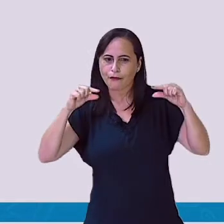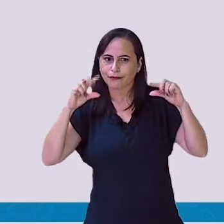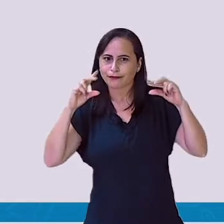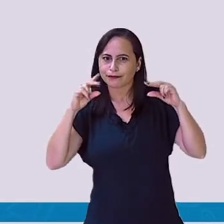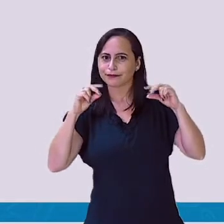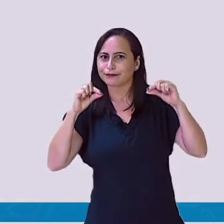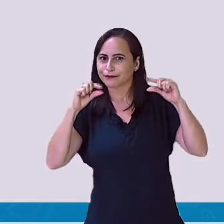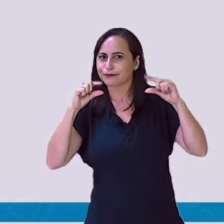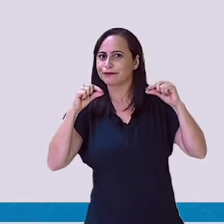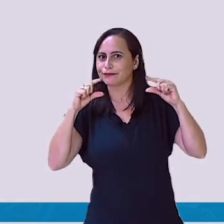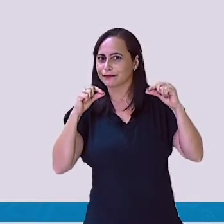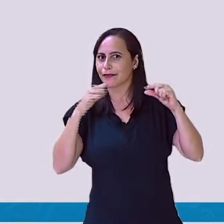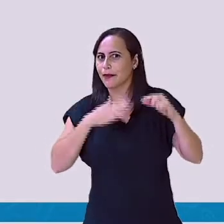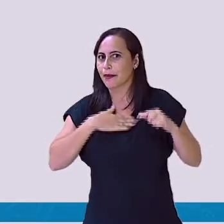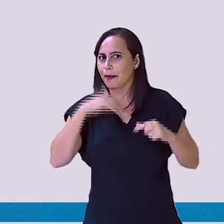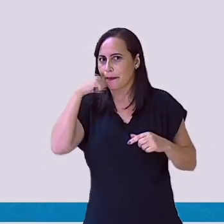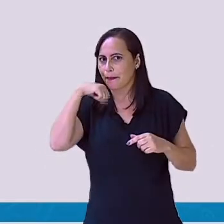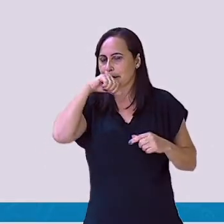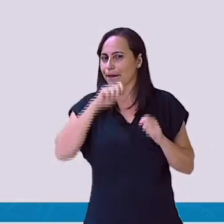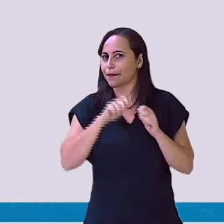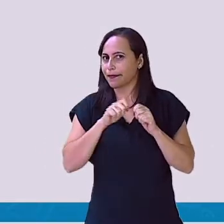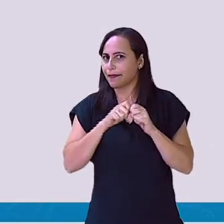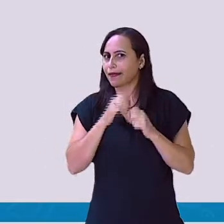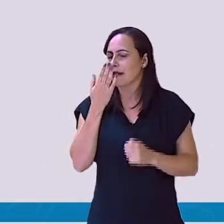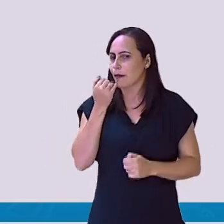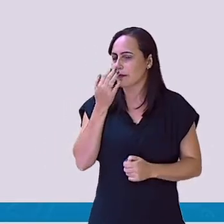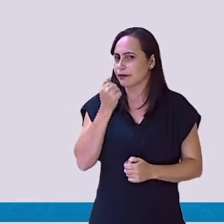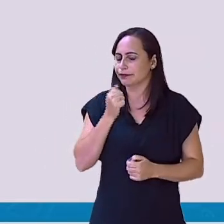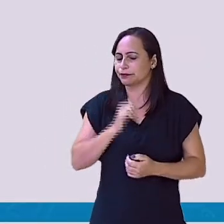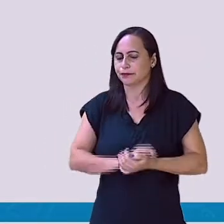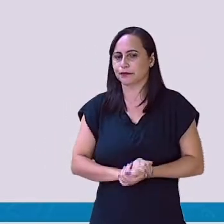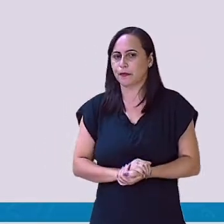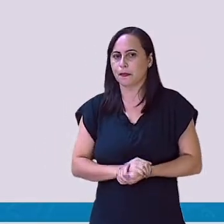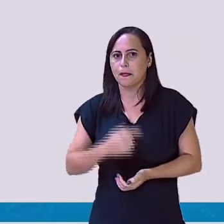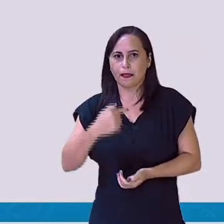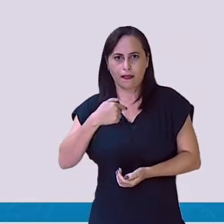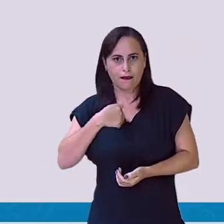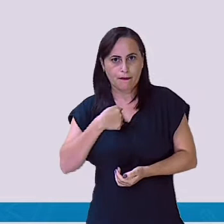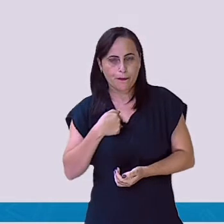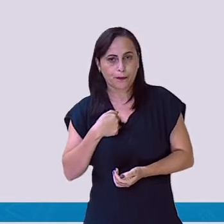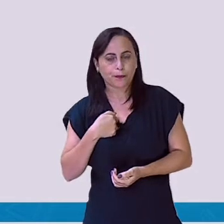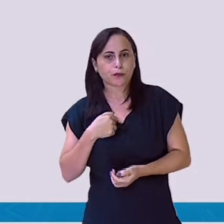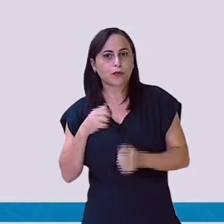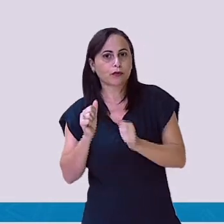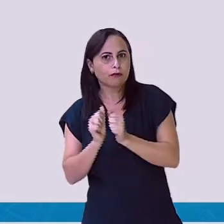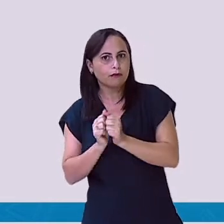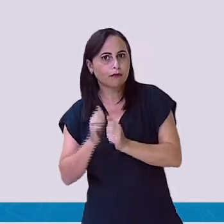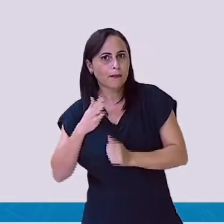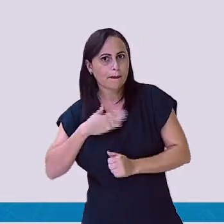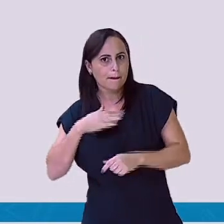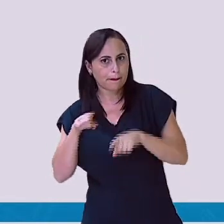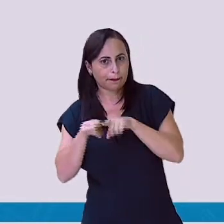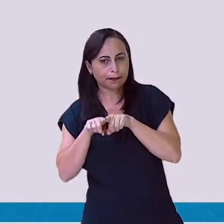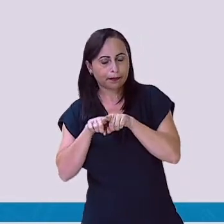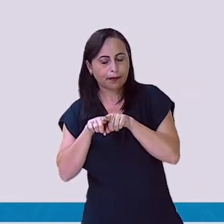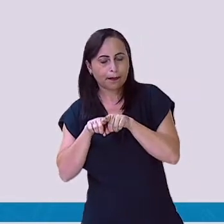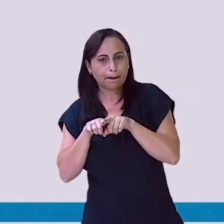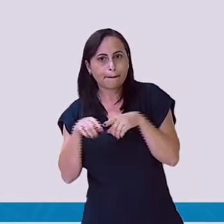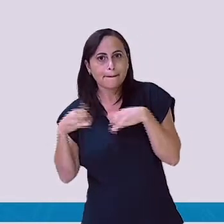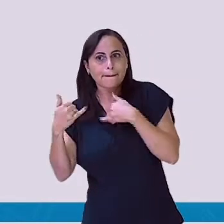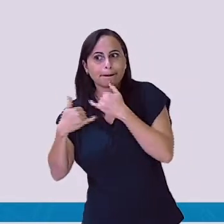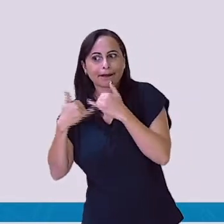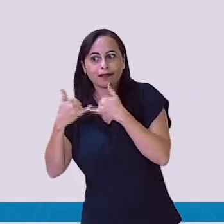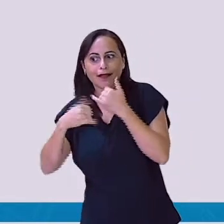almoço. Meu irmão e eu estávamos brincando na rua, quando